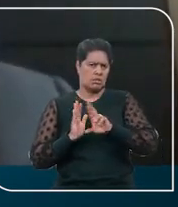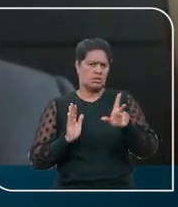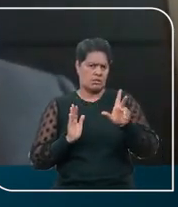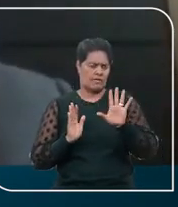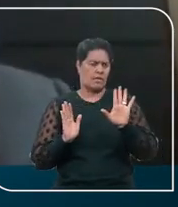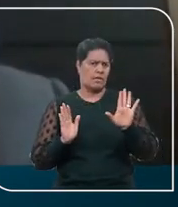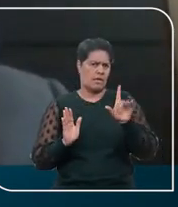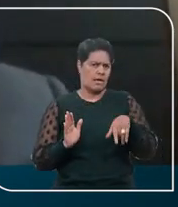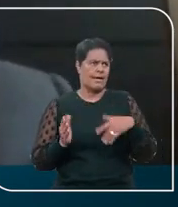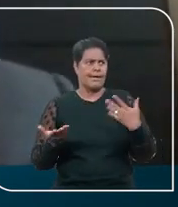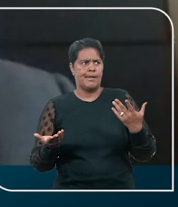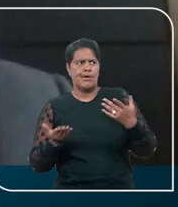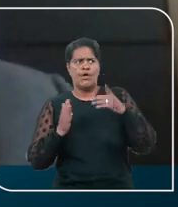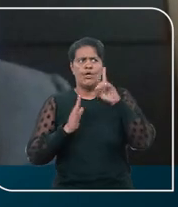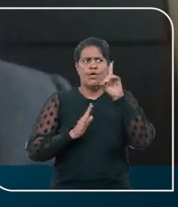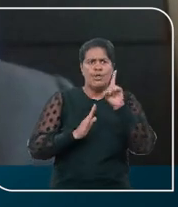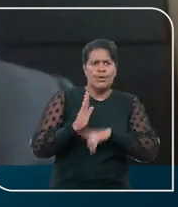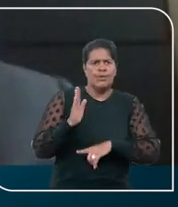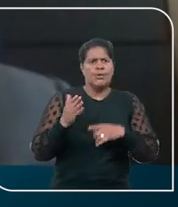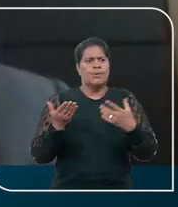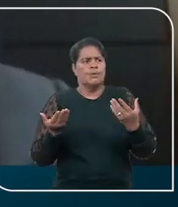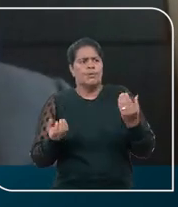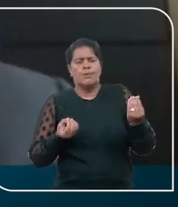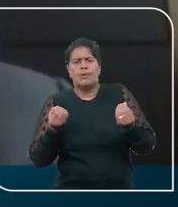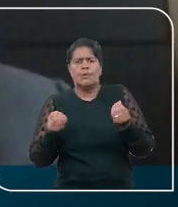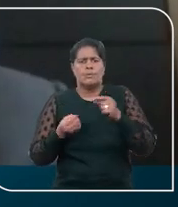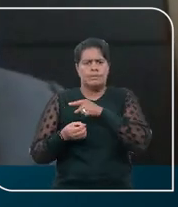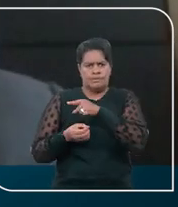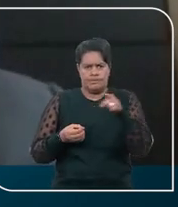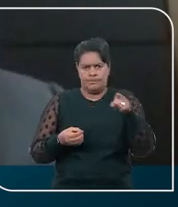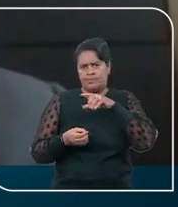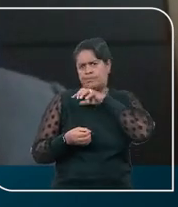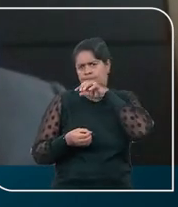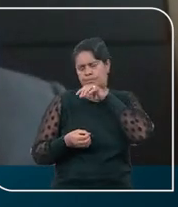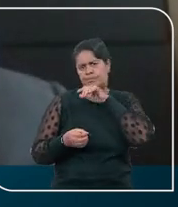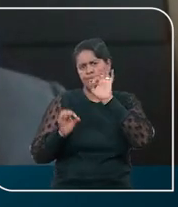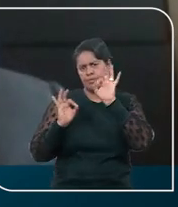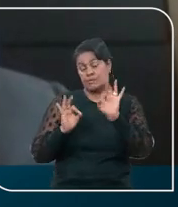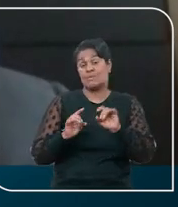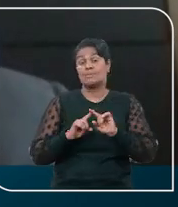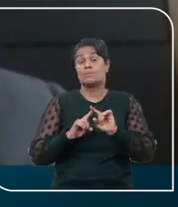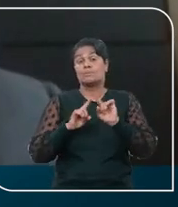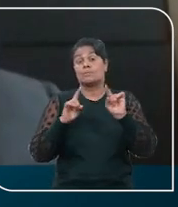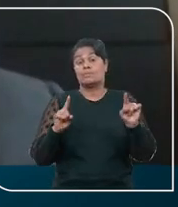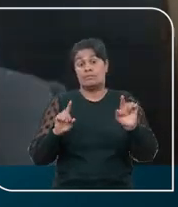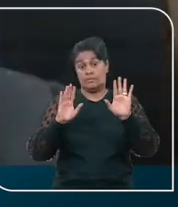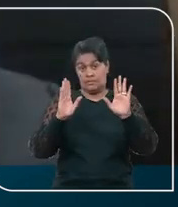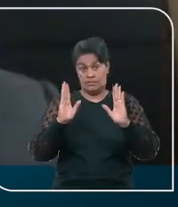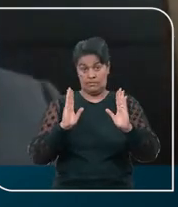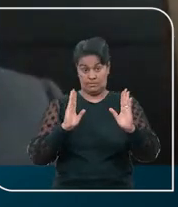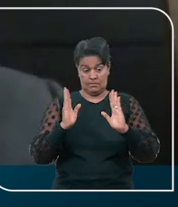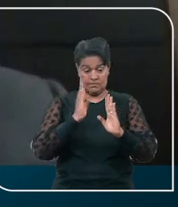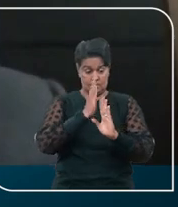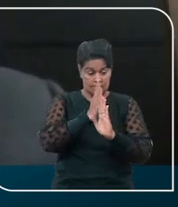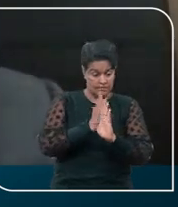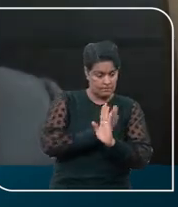né, ou dos direitos dos animais. Mas, de maneira geral, há um tempo atrás, as convenções